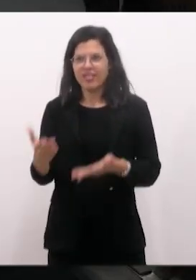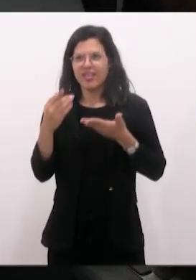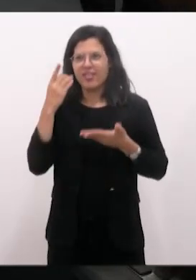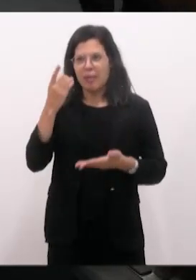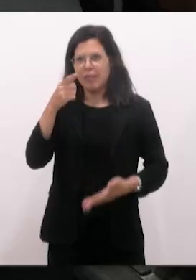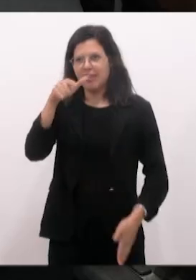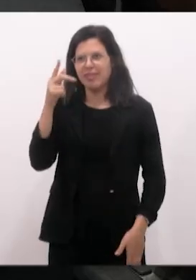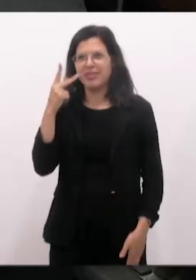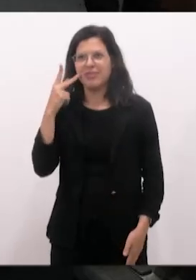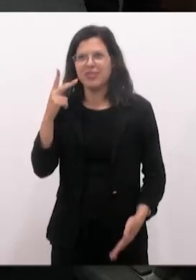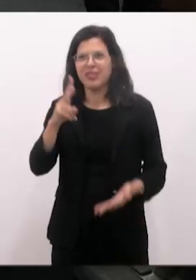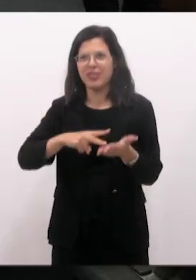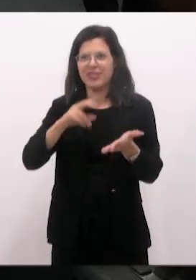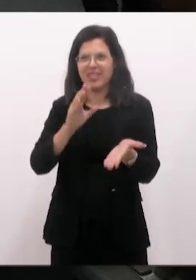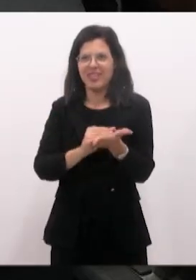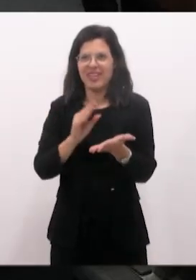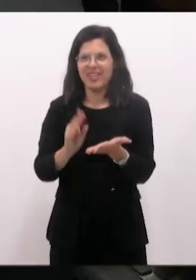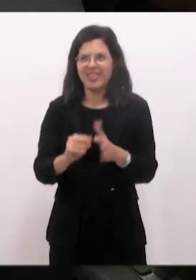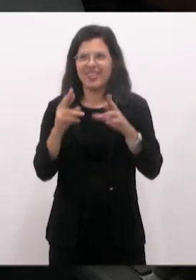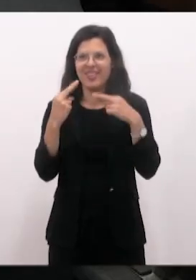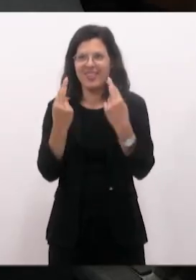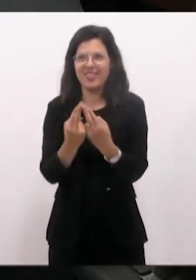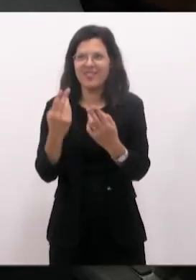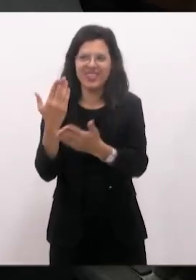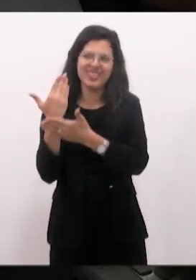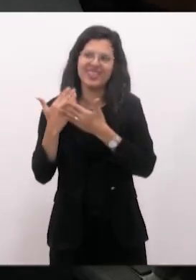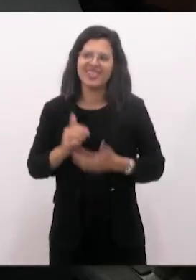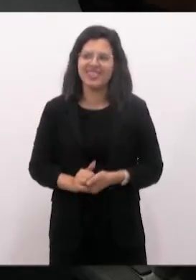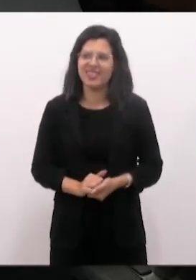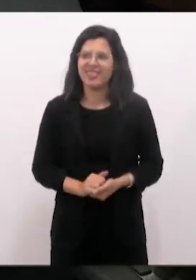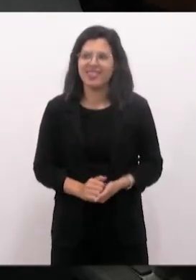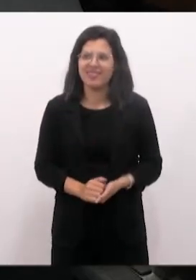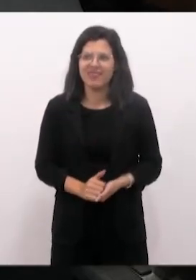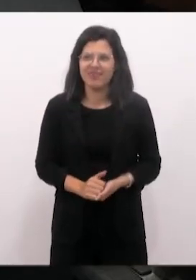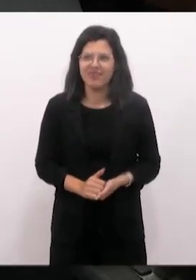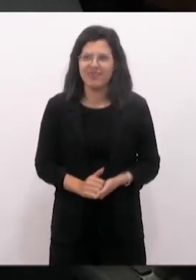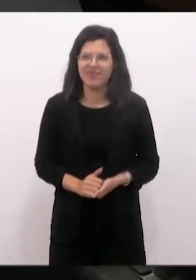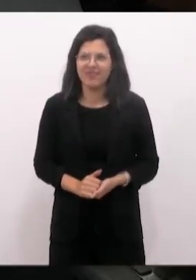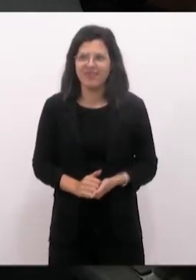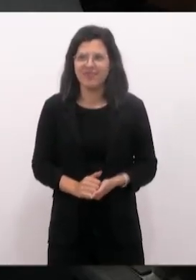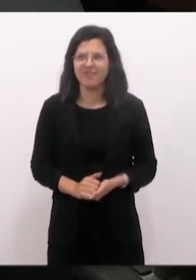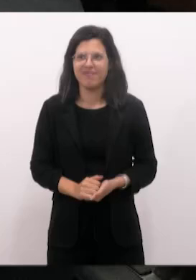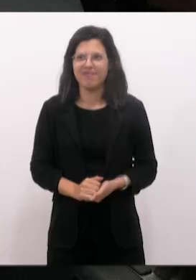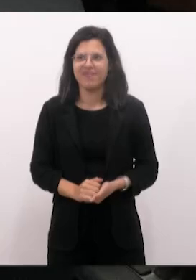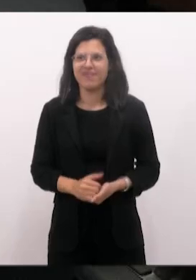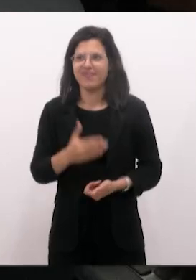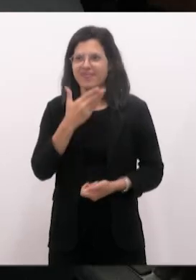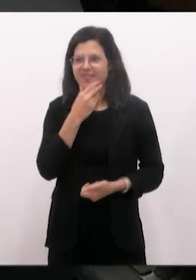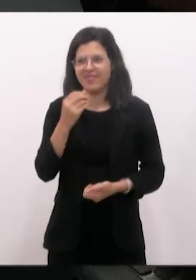Luiz Paulo para fazer a leitura da ata da sessão anterior. Senhor presidente,